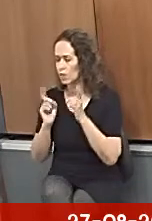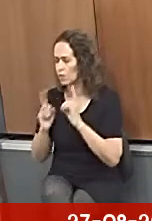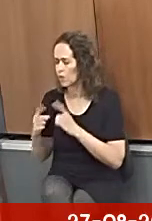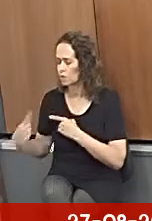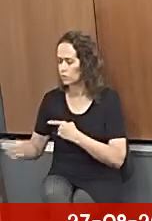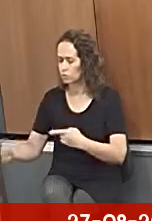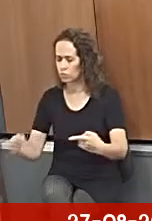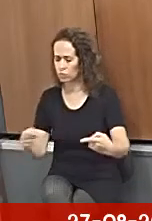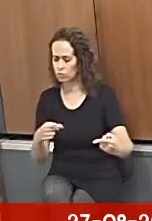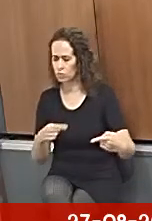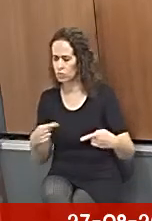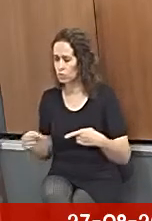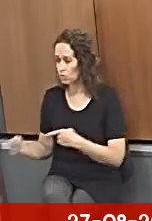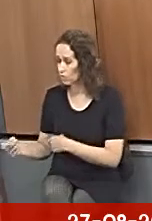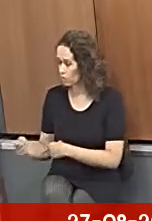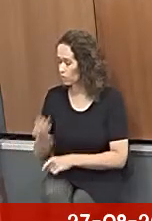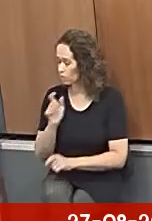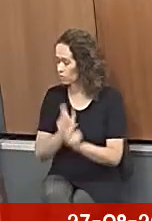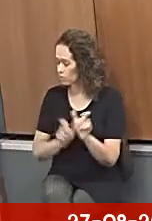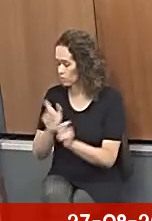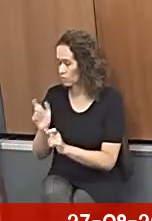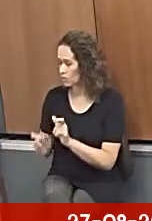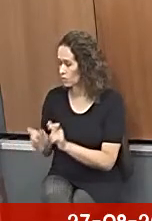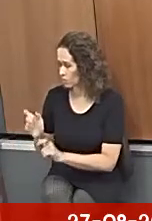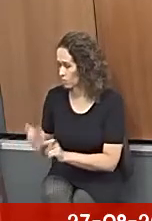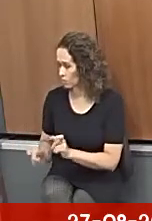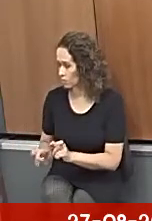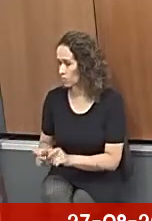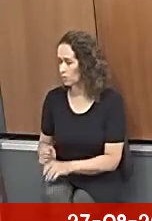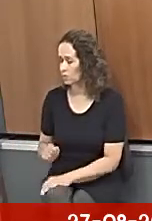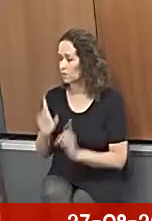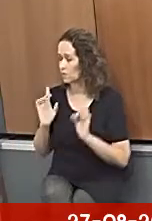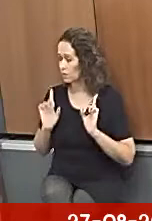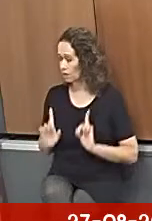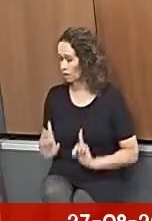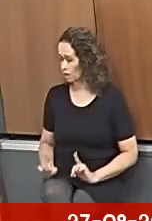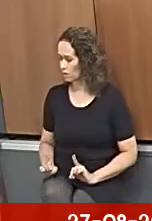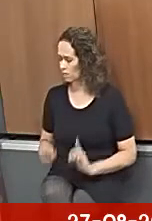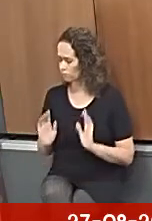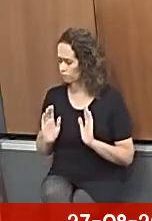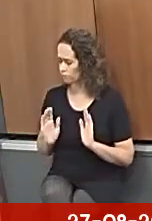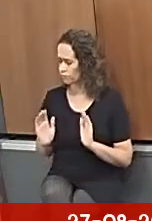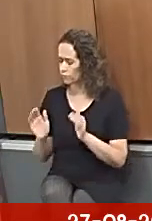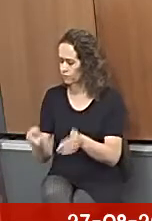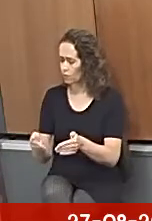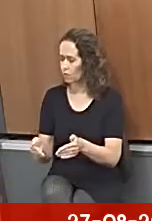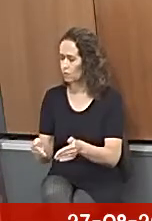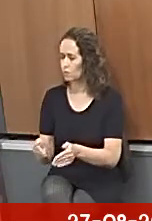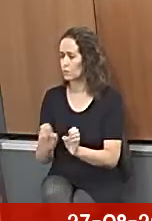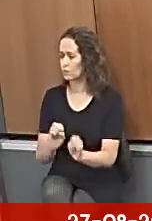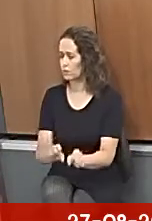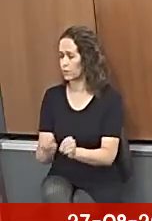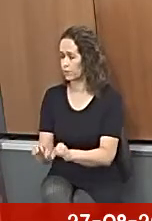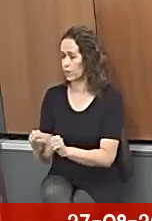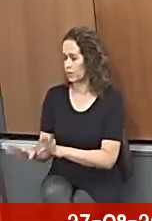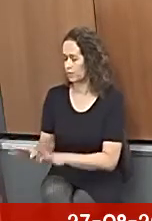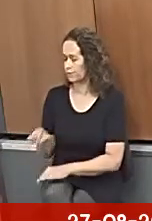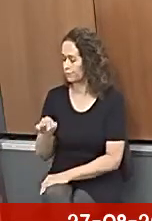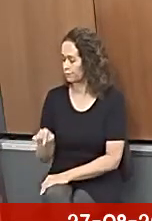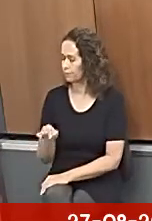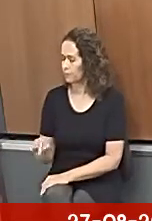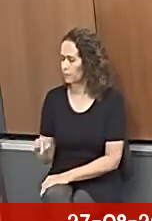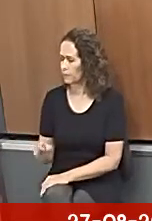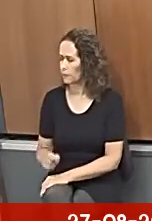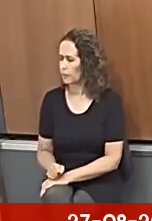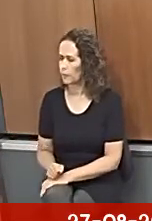ministério público da pessoa com deficiência inicialmente na questão da educação nesse evento específico da minas